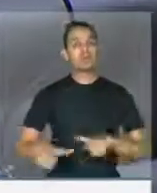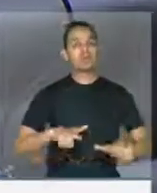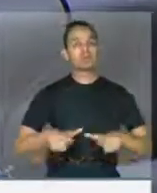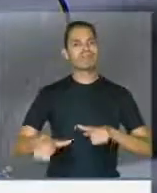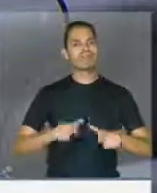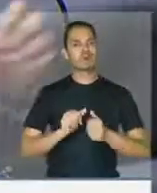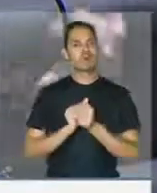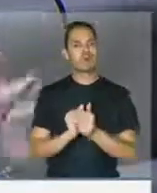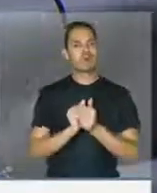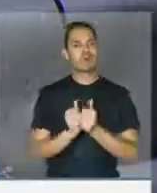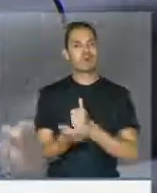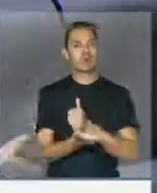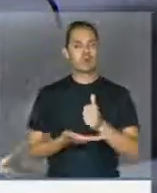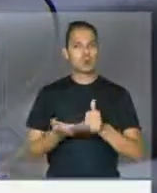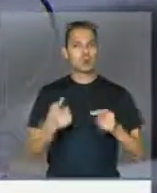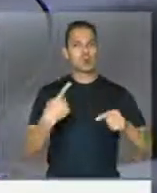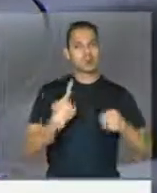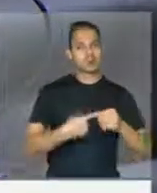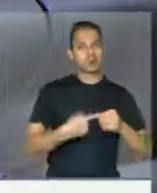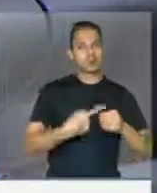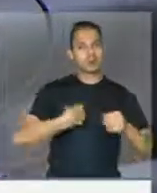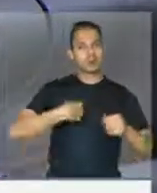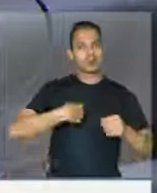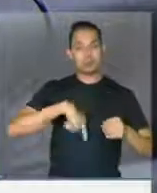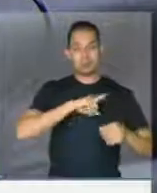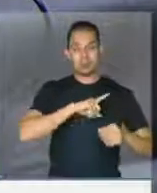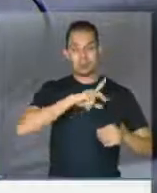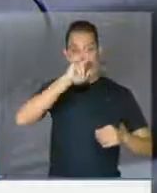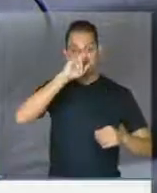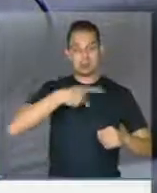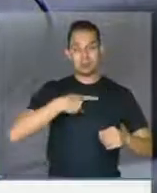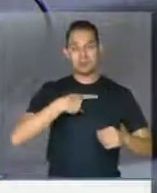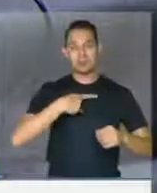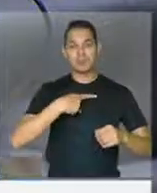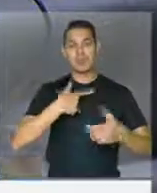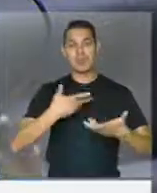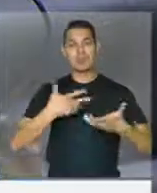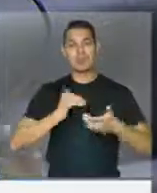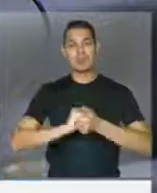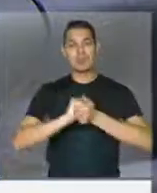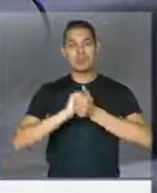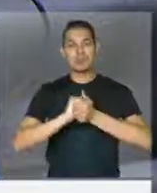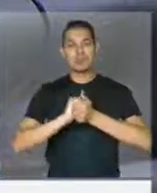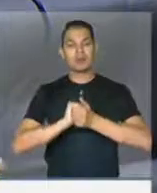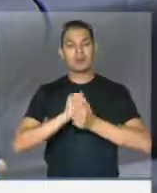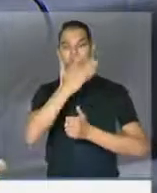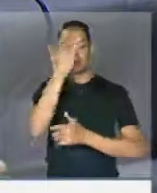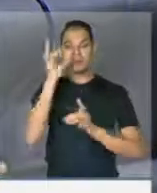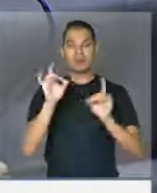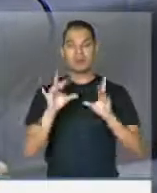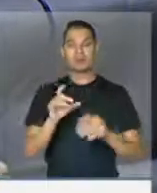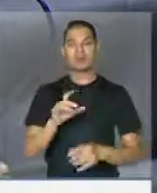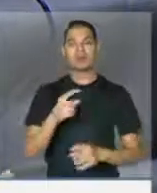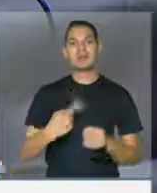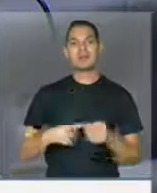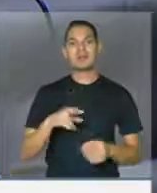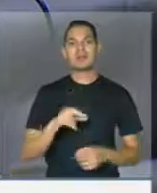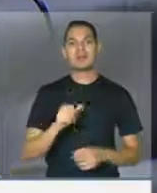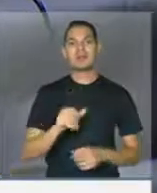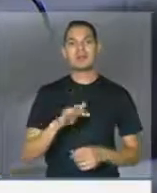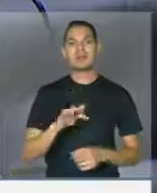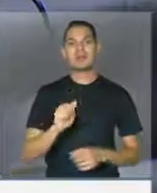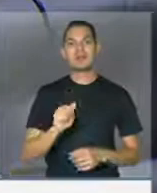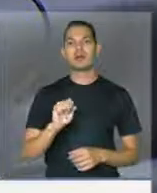juntos, junto à nossa base. E eu quero saudar de maneira especial o nosso povo de Rafael Jambeiro, que